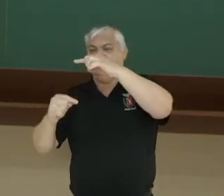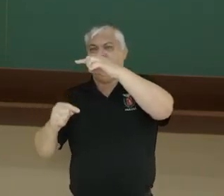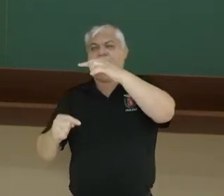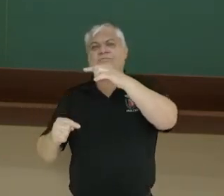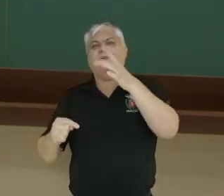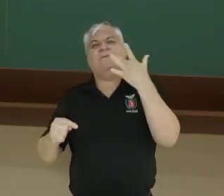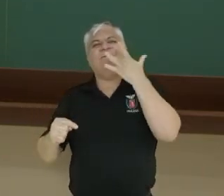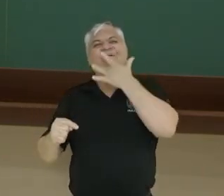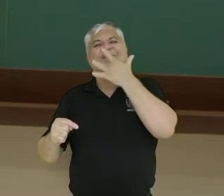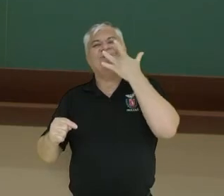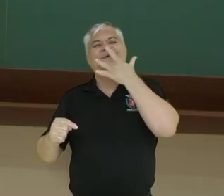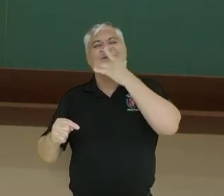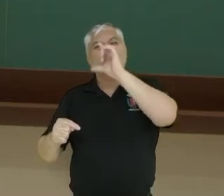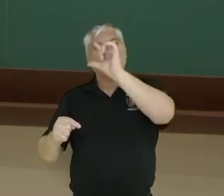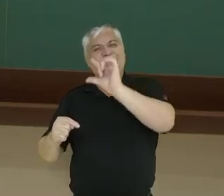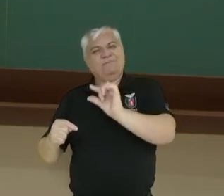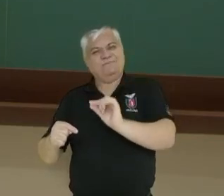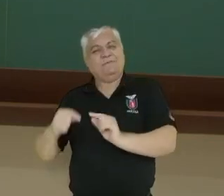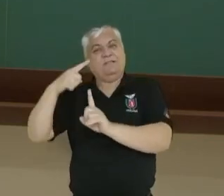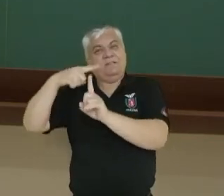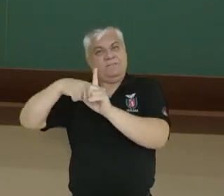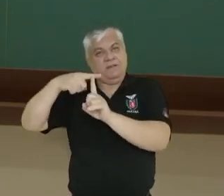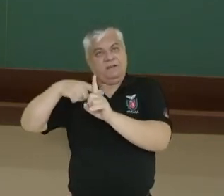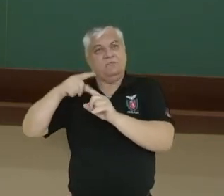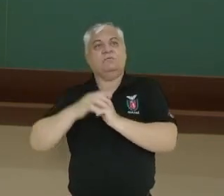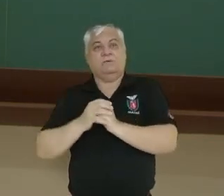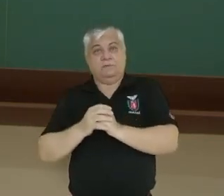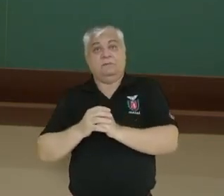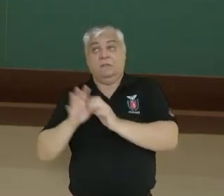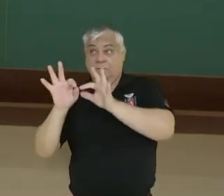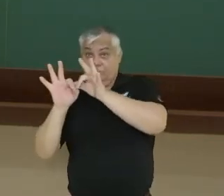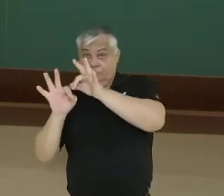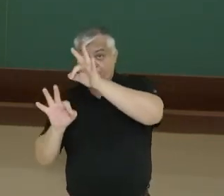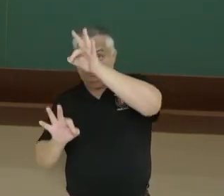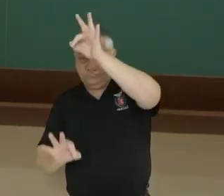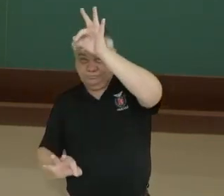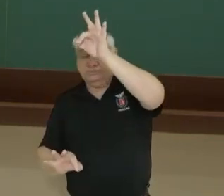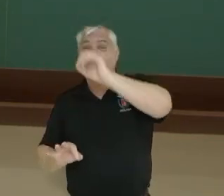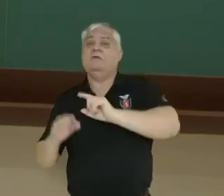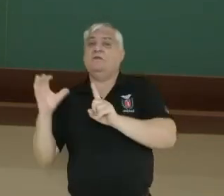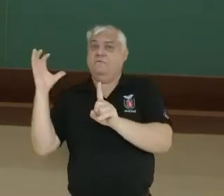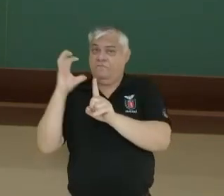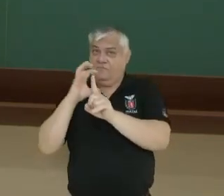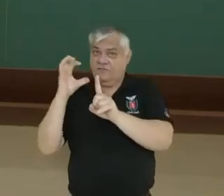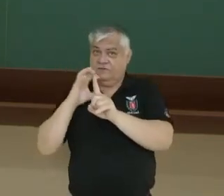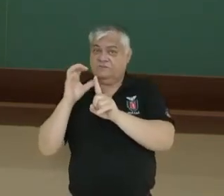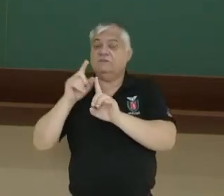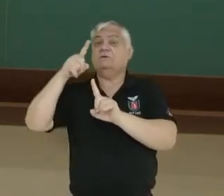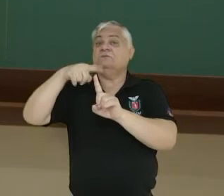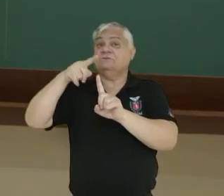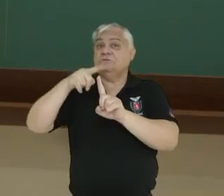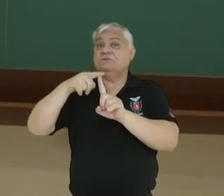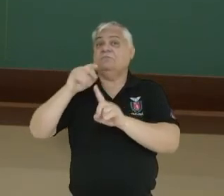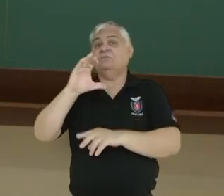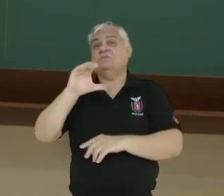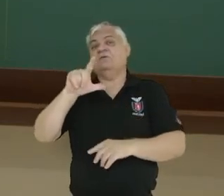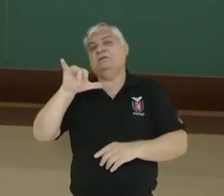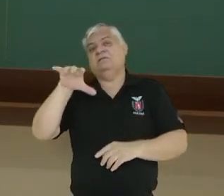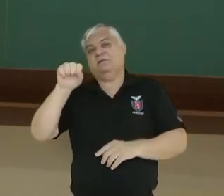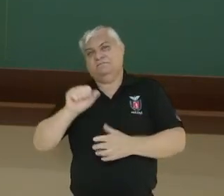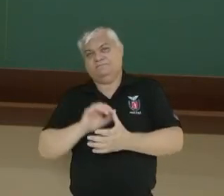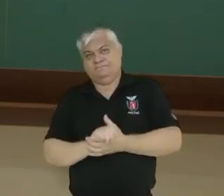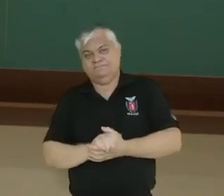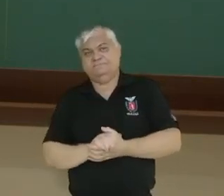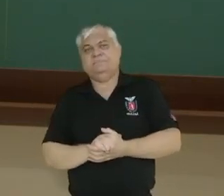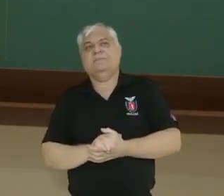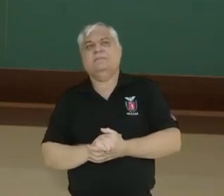as temperaturas. Então, a posição latitudinal vai influenciar no tipo climático daquela área ali. E a